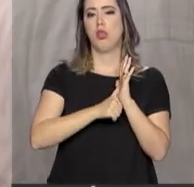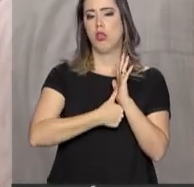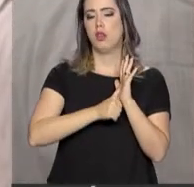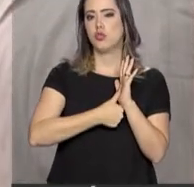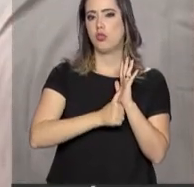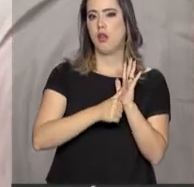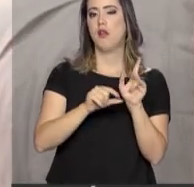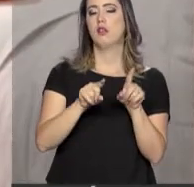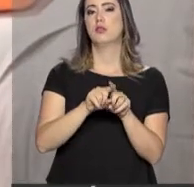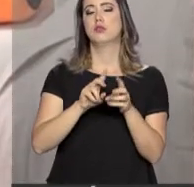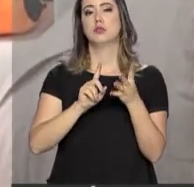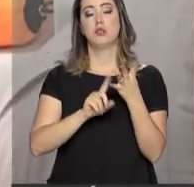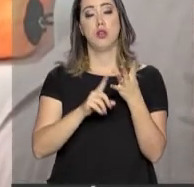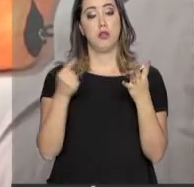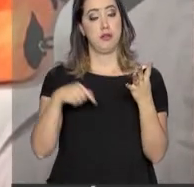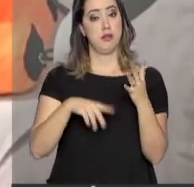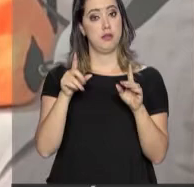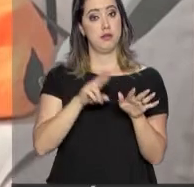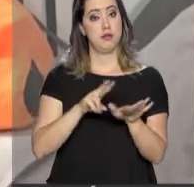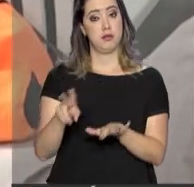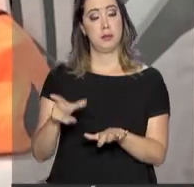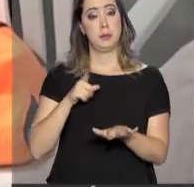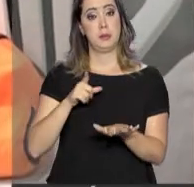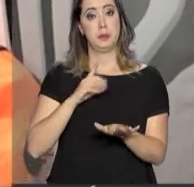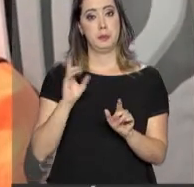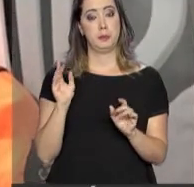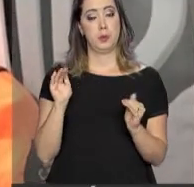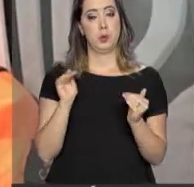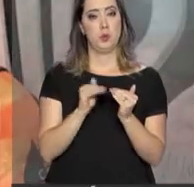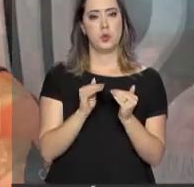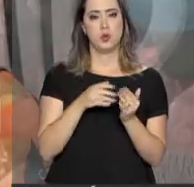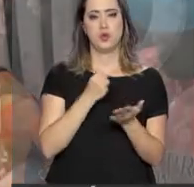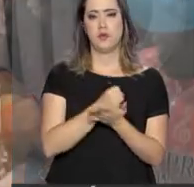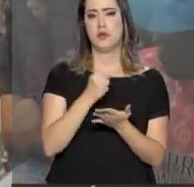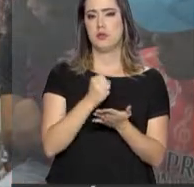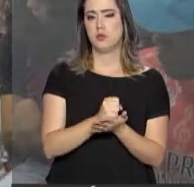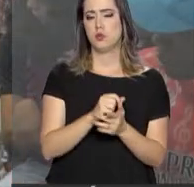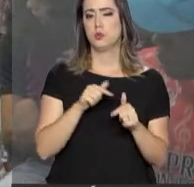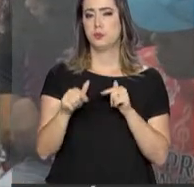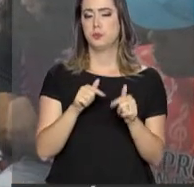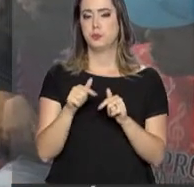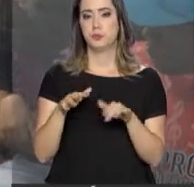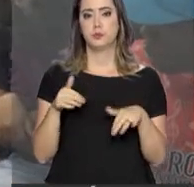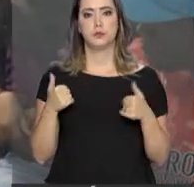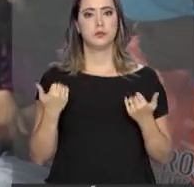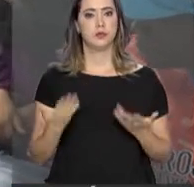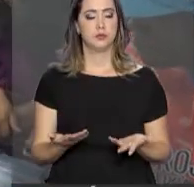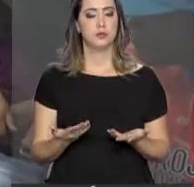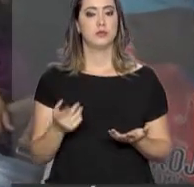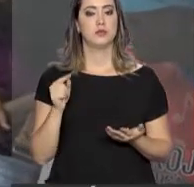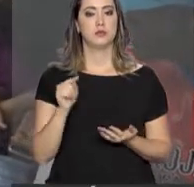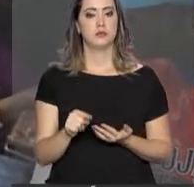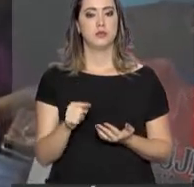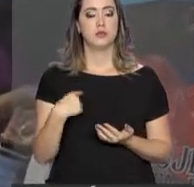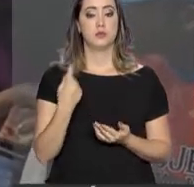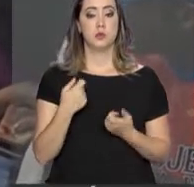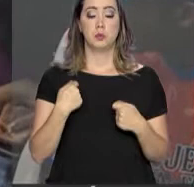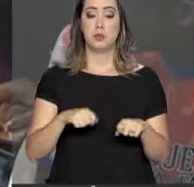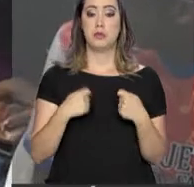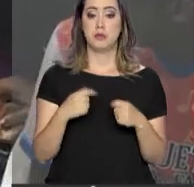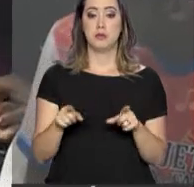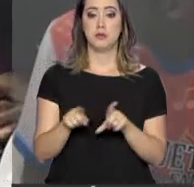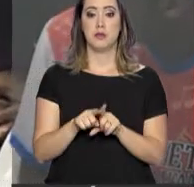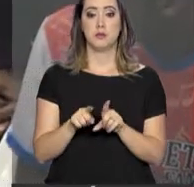essa semana agora vai ter o foco no uma emissão de carteira de trabalho né então e quando necessário